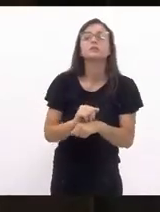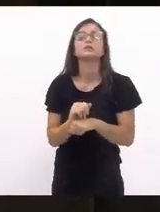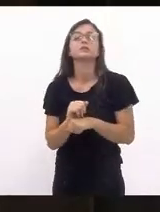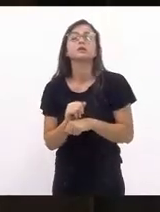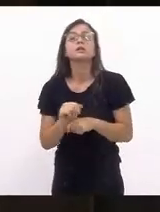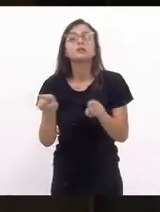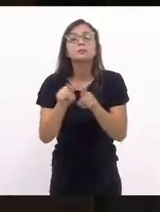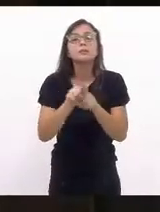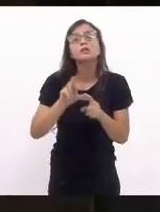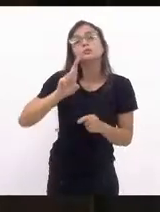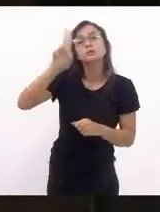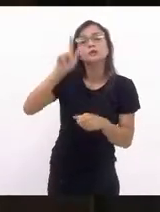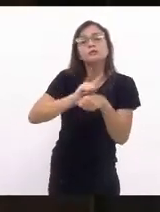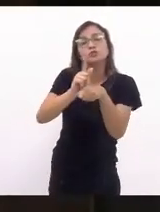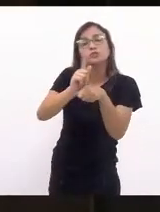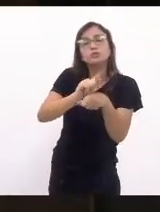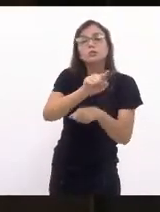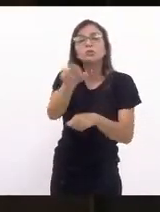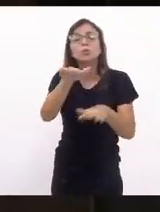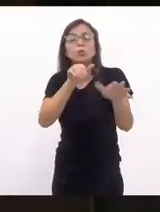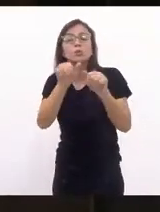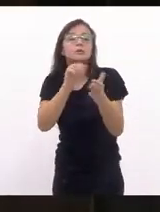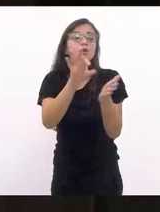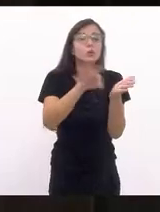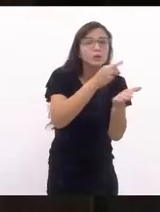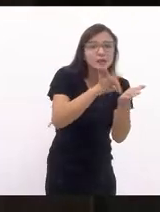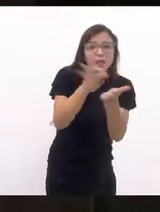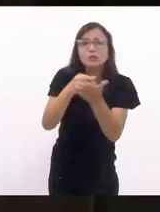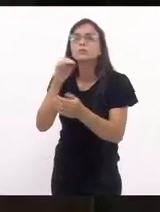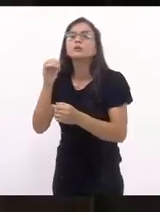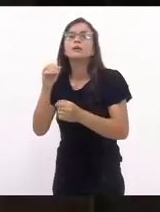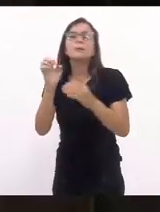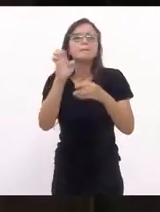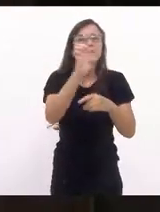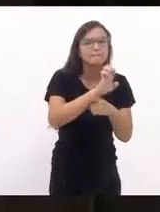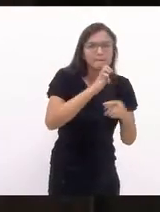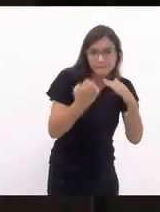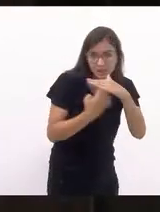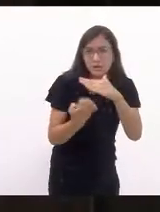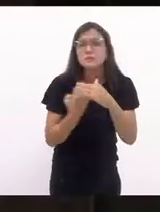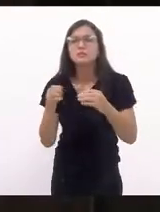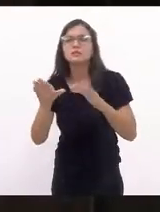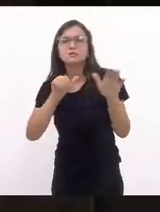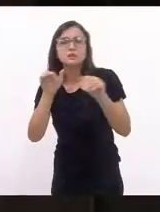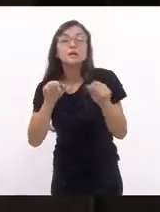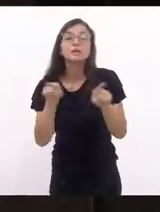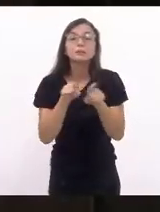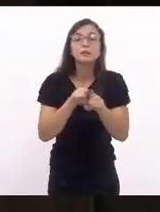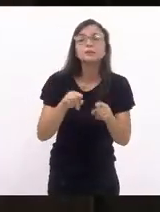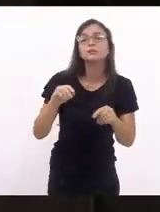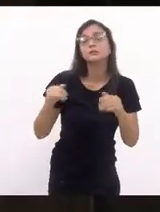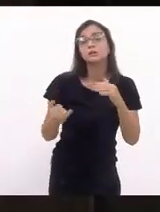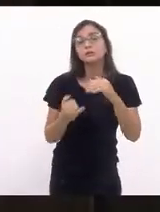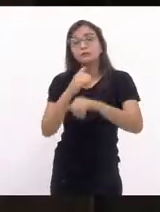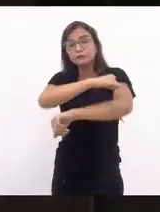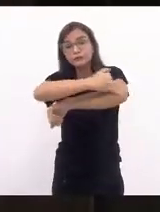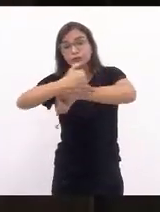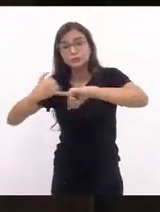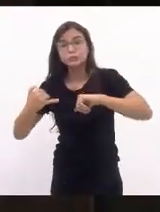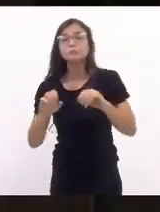de computadores internet painel eletrônico fazem parte da sua composição os setores de infraestrutura de tecnologia